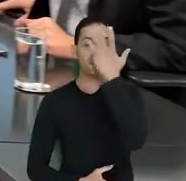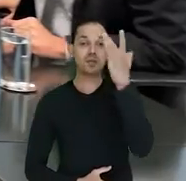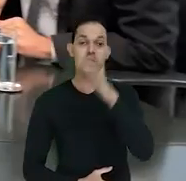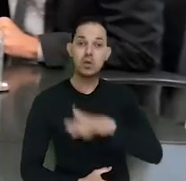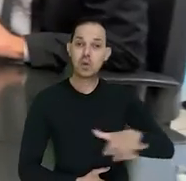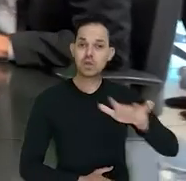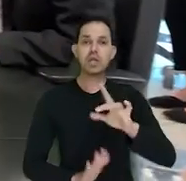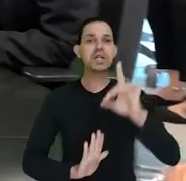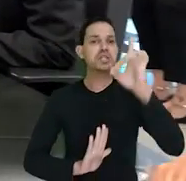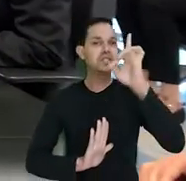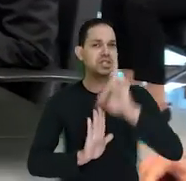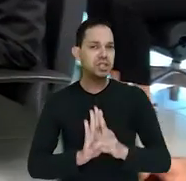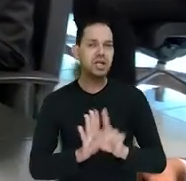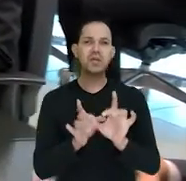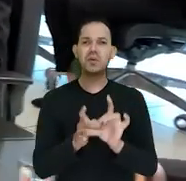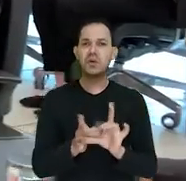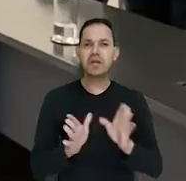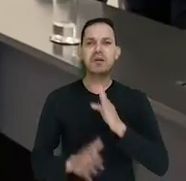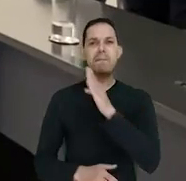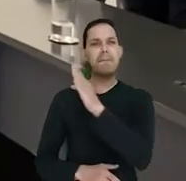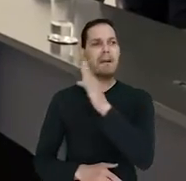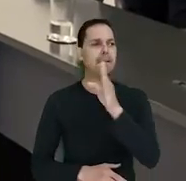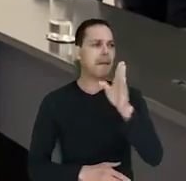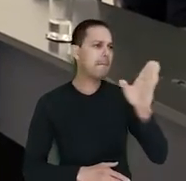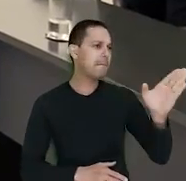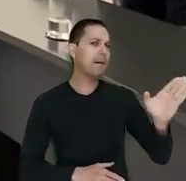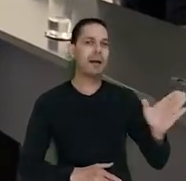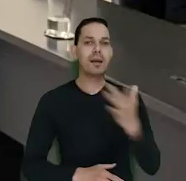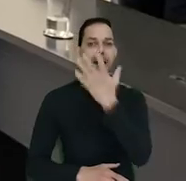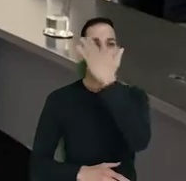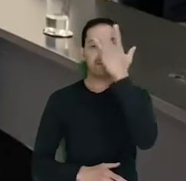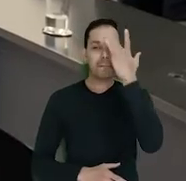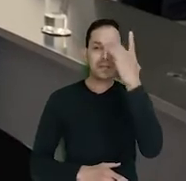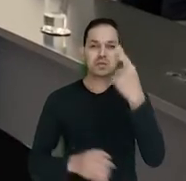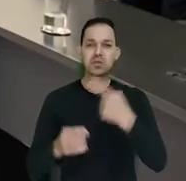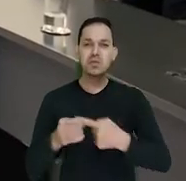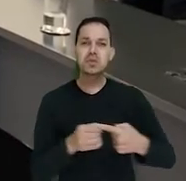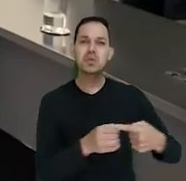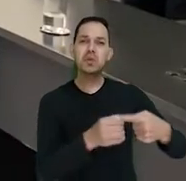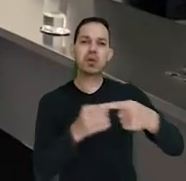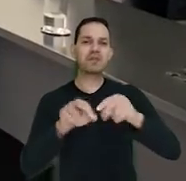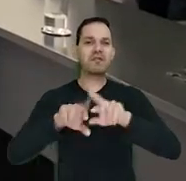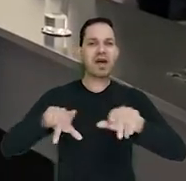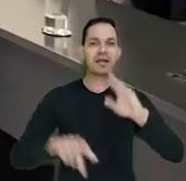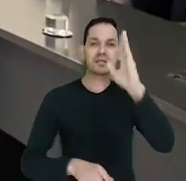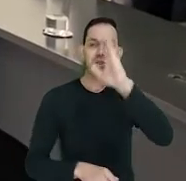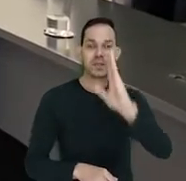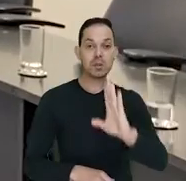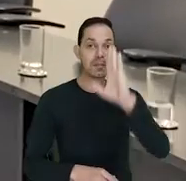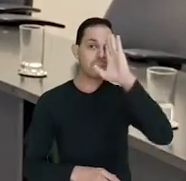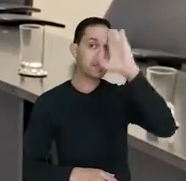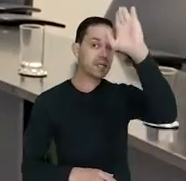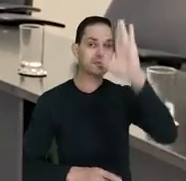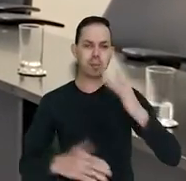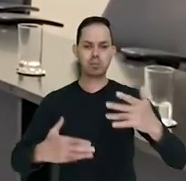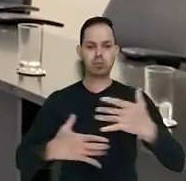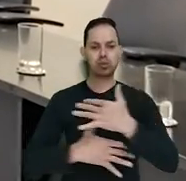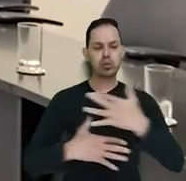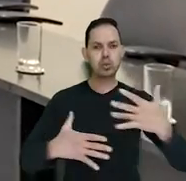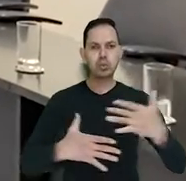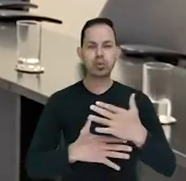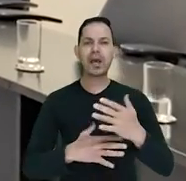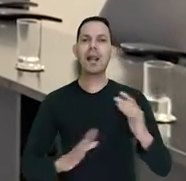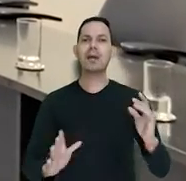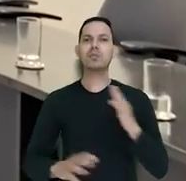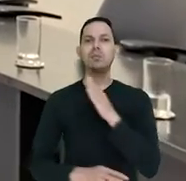As pessoas precisam ter direito a acesso à cidade. Milhares de pessoas espalhadas pelas cidades brasileiras, principalmente nas metropolitanas, e só tem como ir e